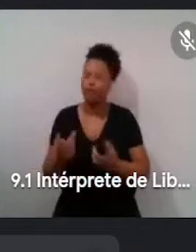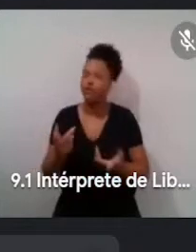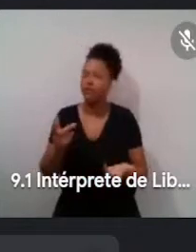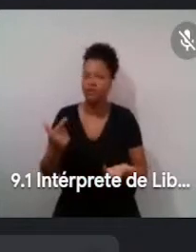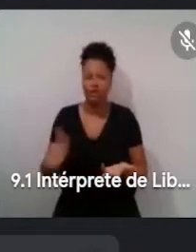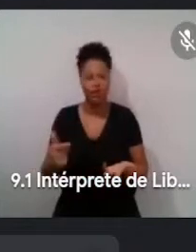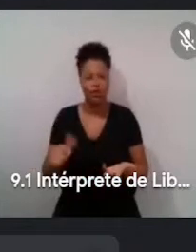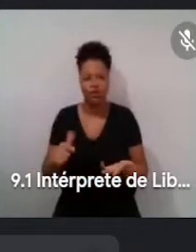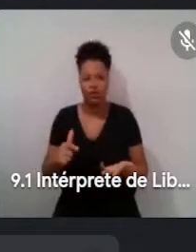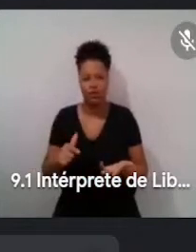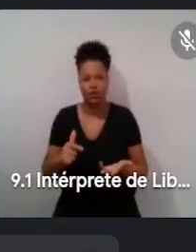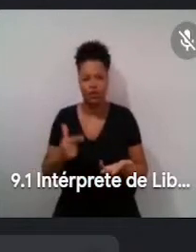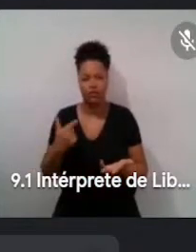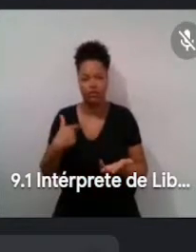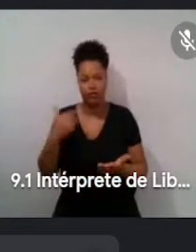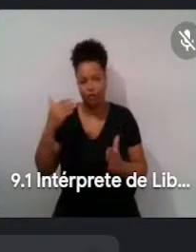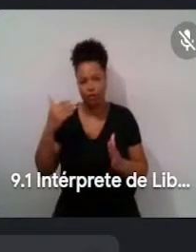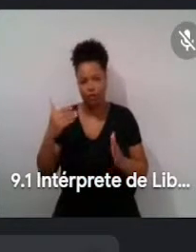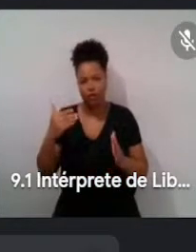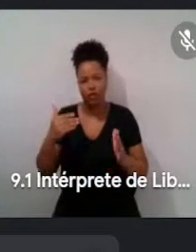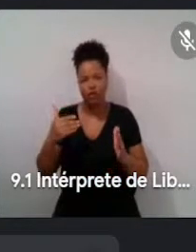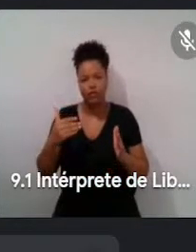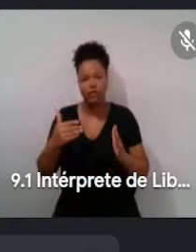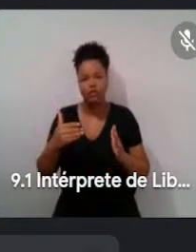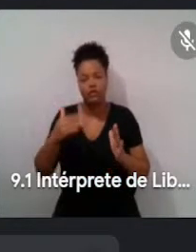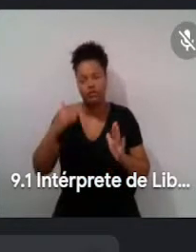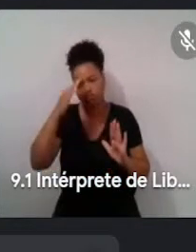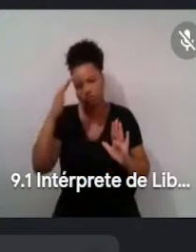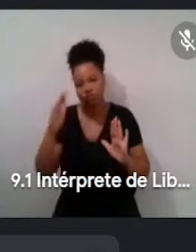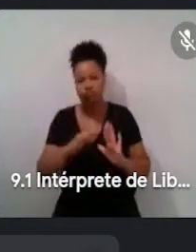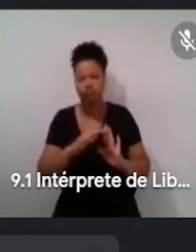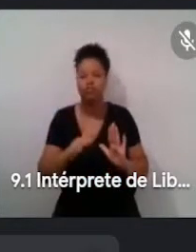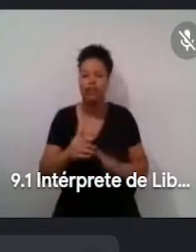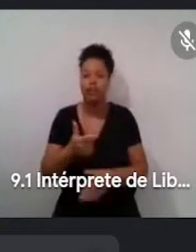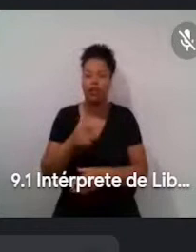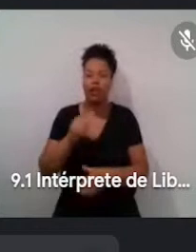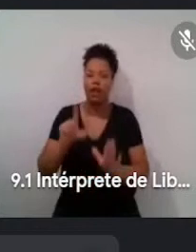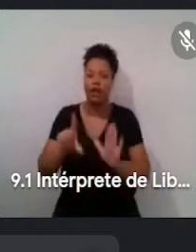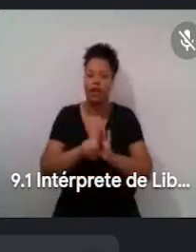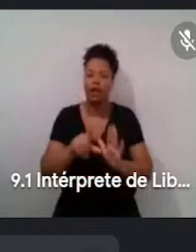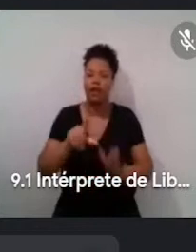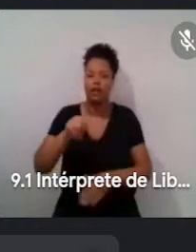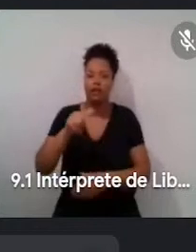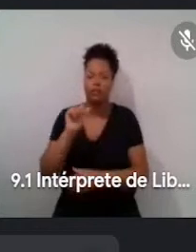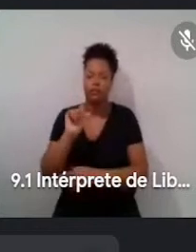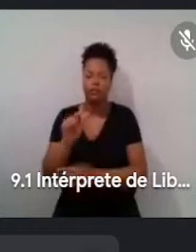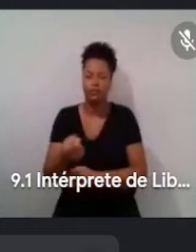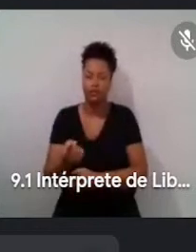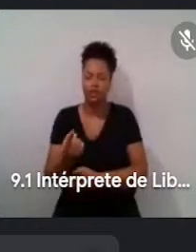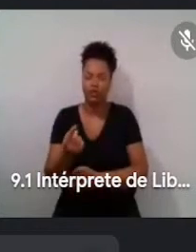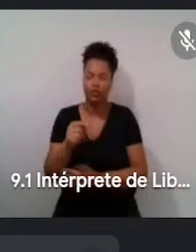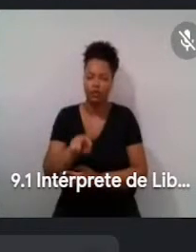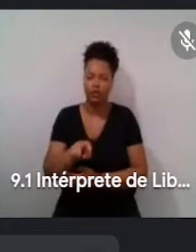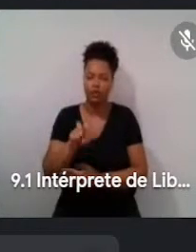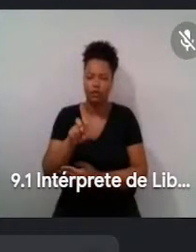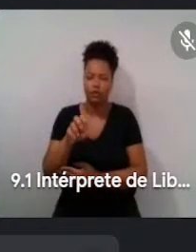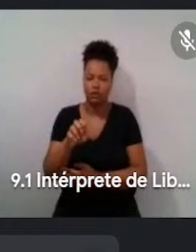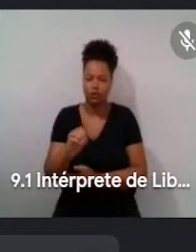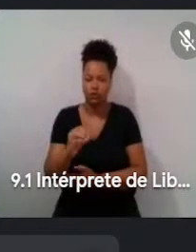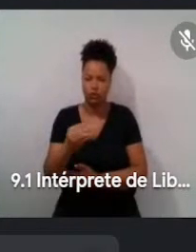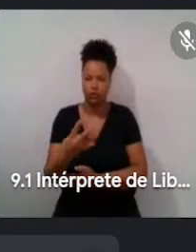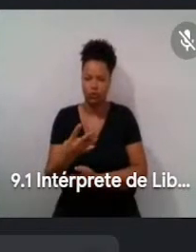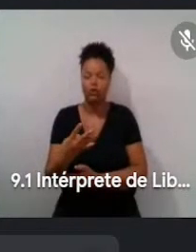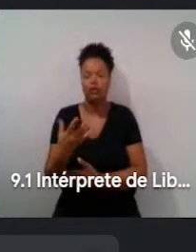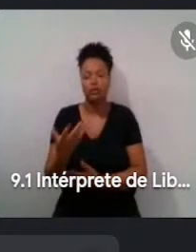Lei 9.504. Inclusive, senhor presidente, apenas abro um parênteses, que é uma situação um tanto